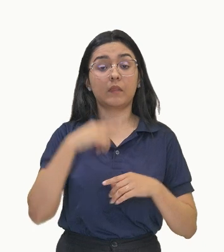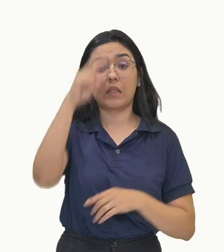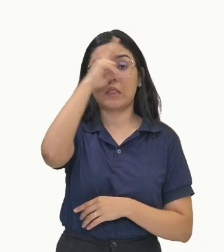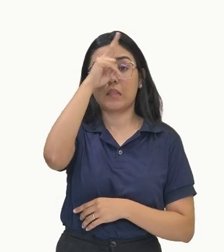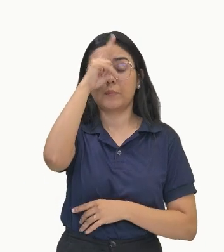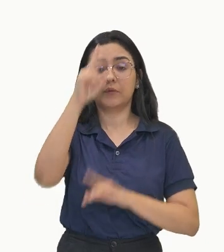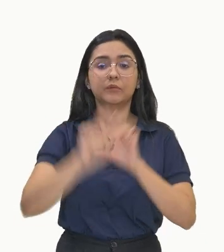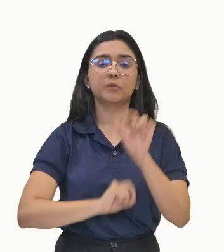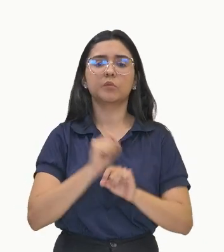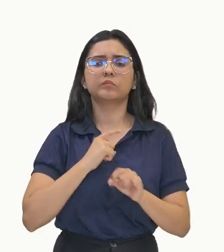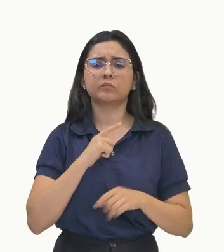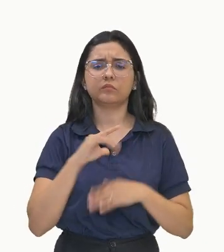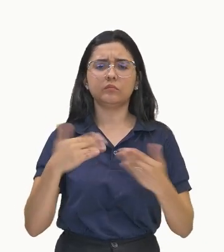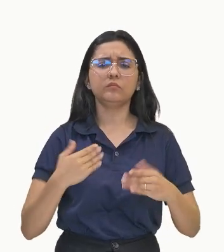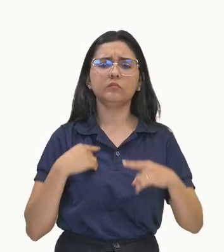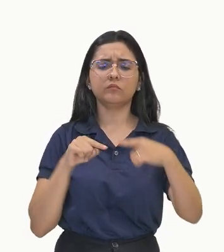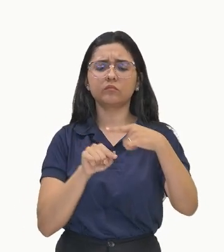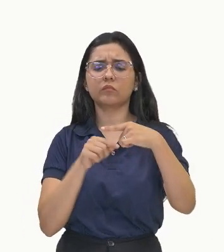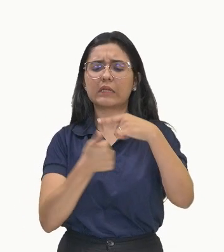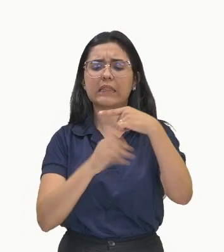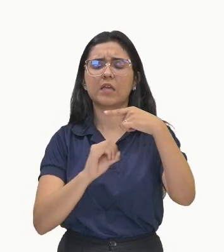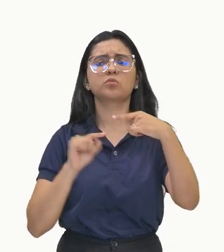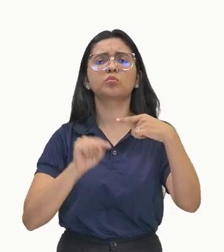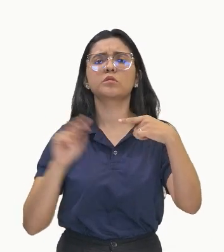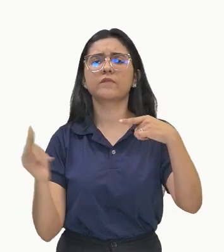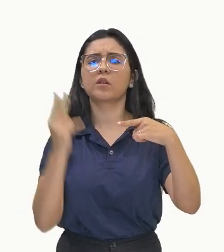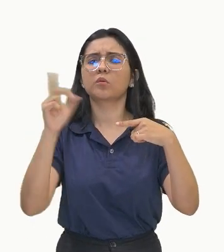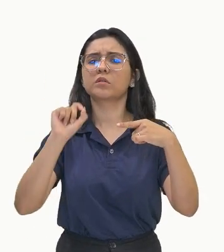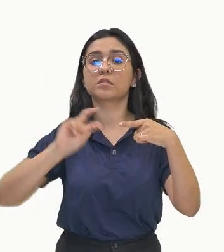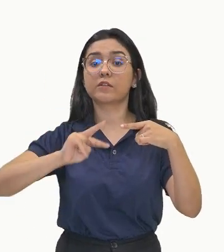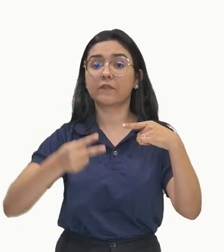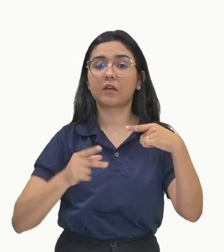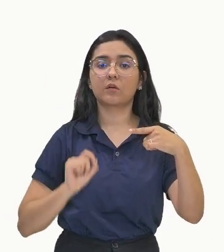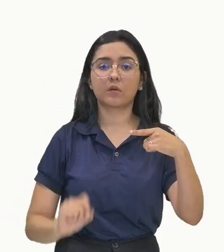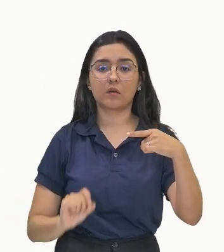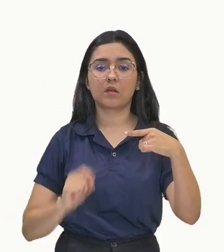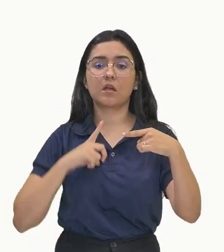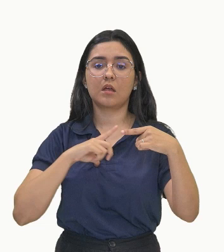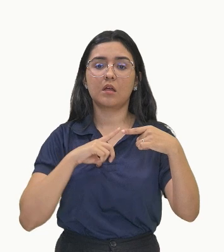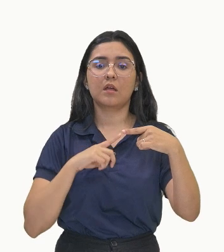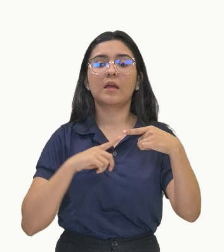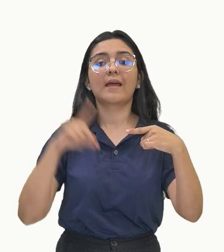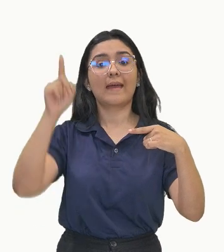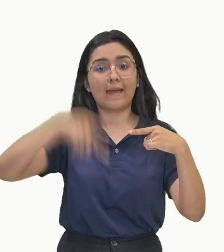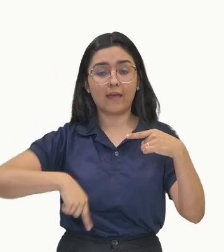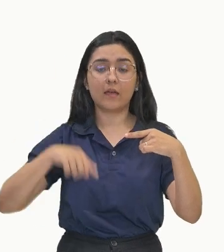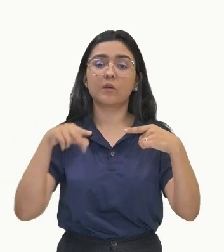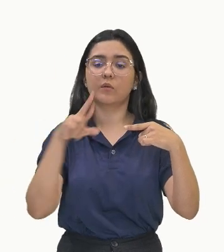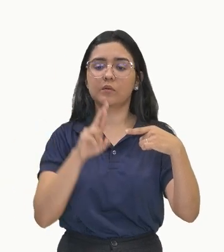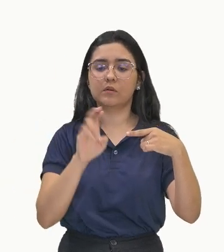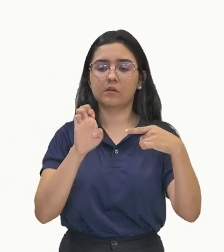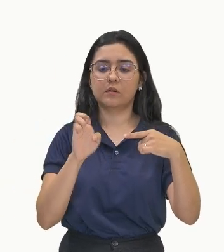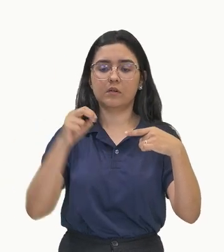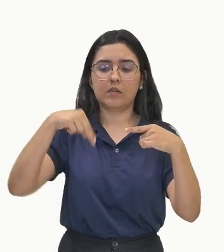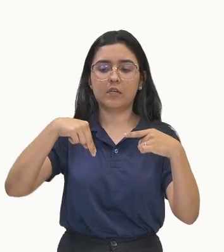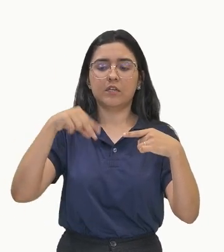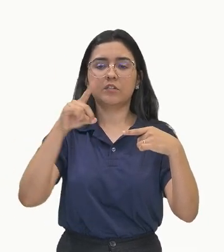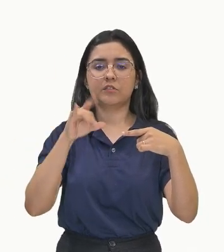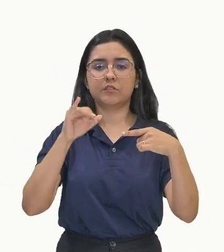Lembre, o que é esse valor aqui embaixo? Ó, rendimento teórico é o que eu